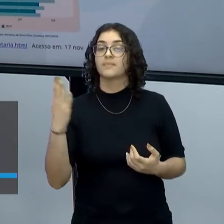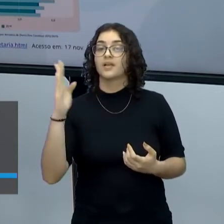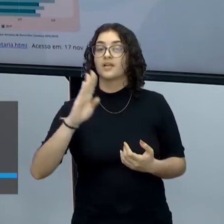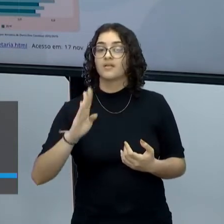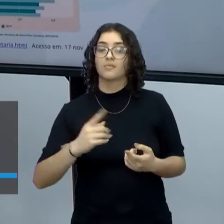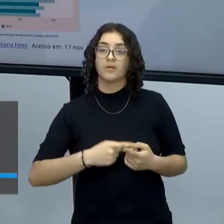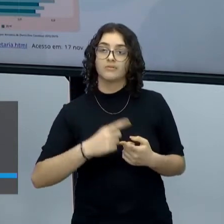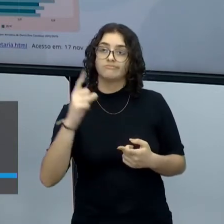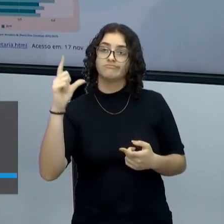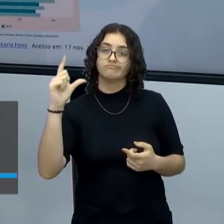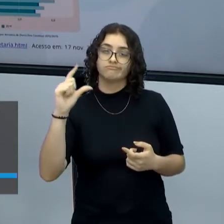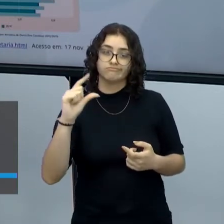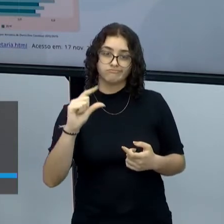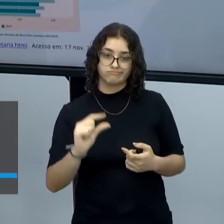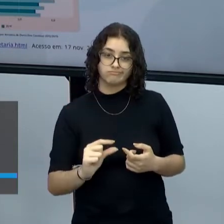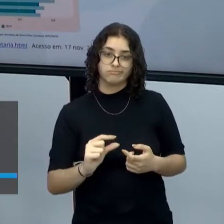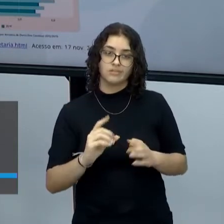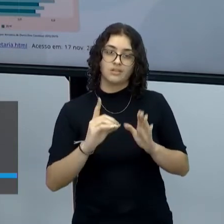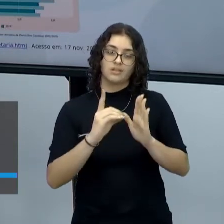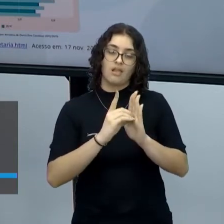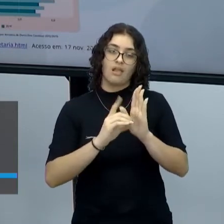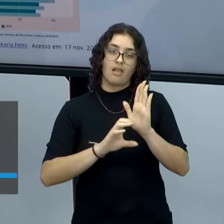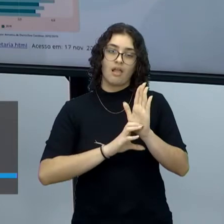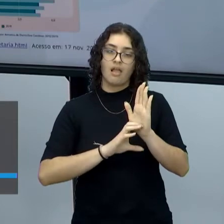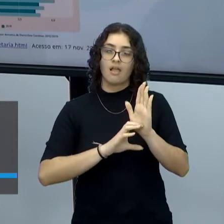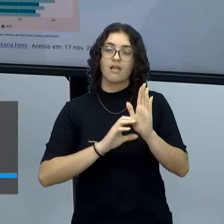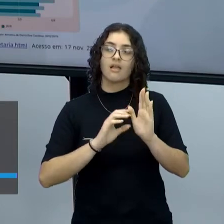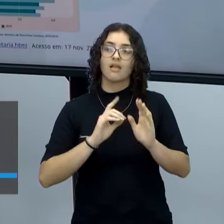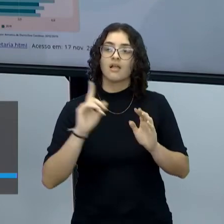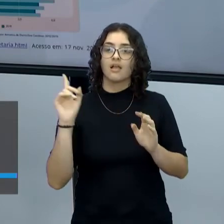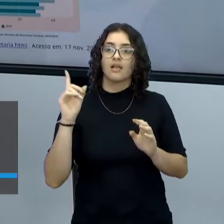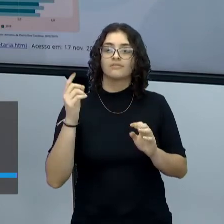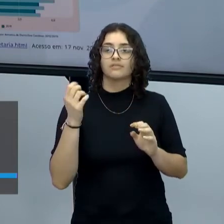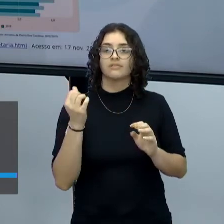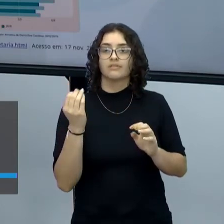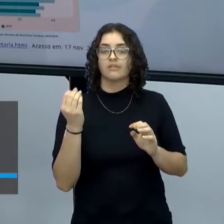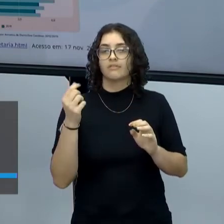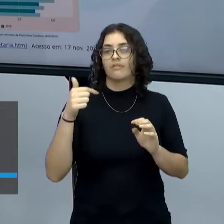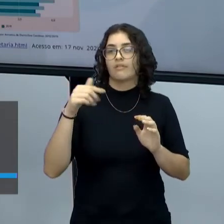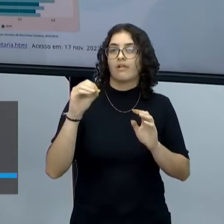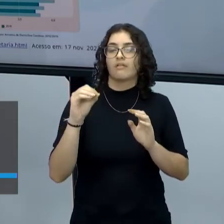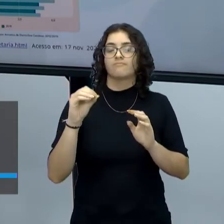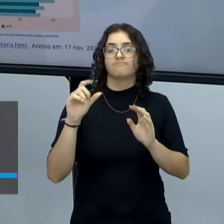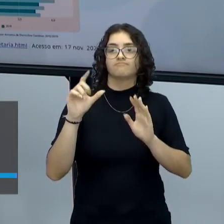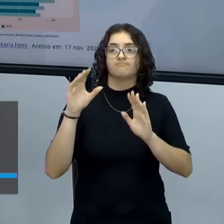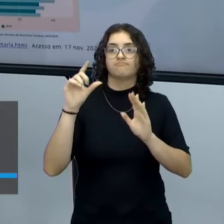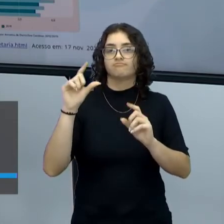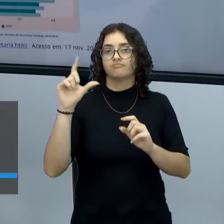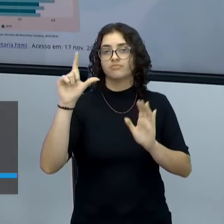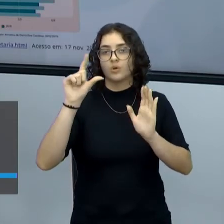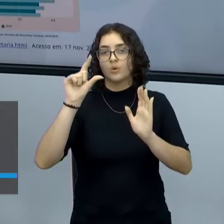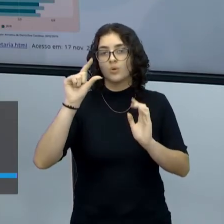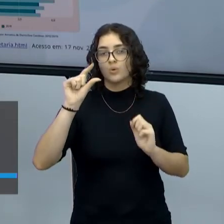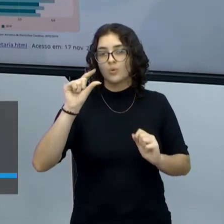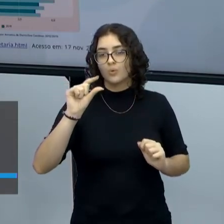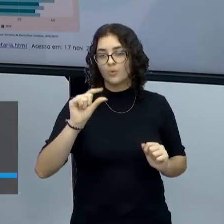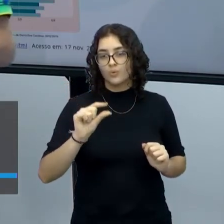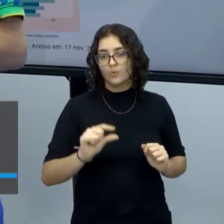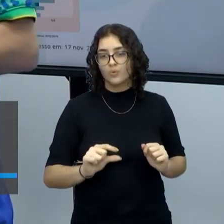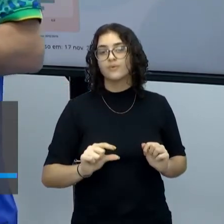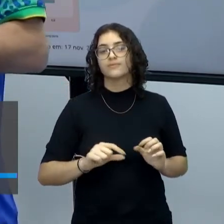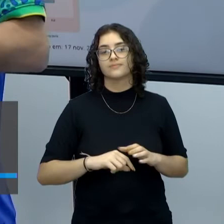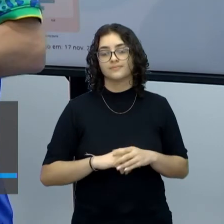que foi diminuindo da década de 60, 70 para cá, ela foi sempre num diminuir,